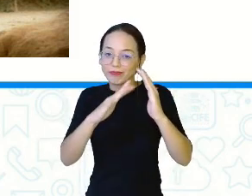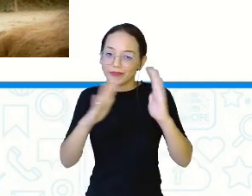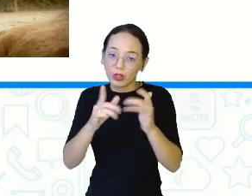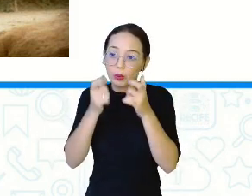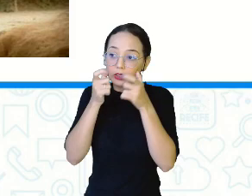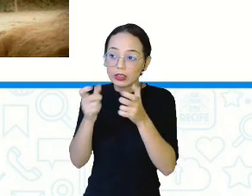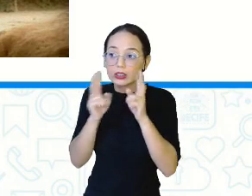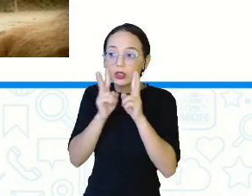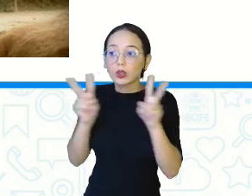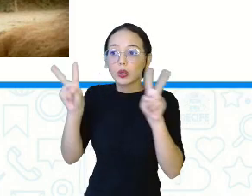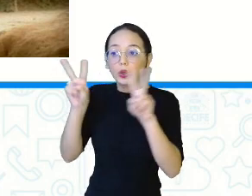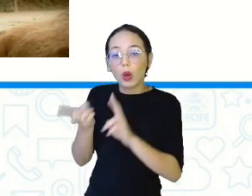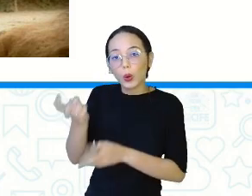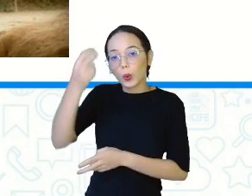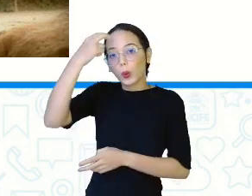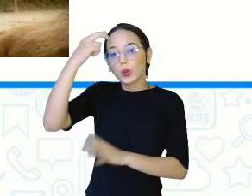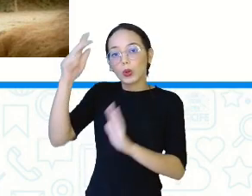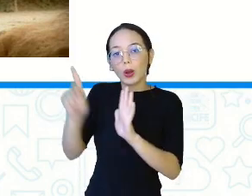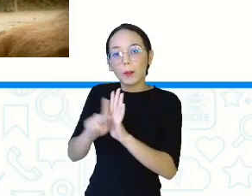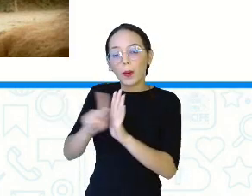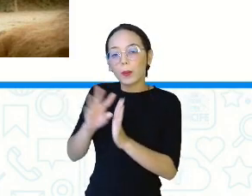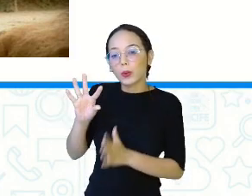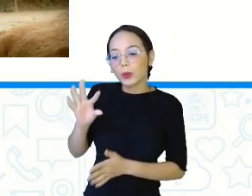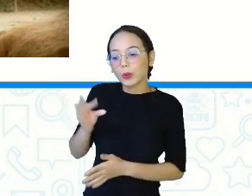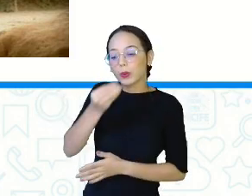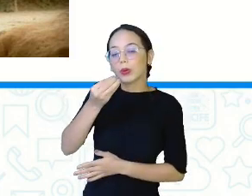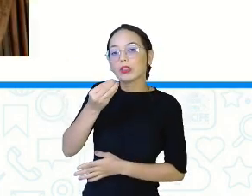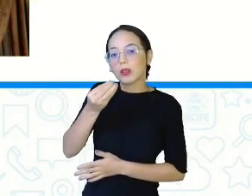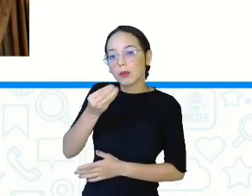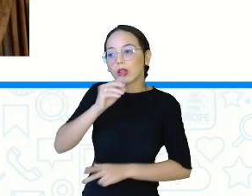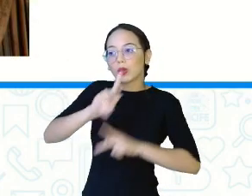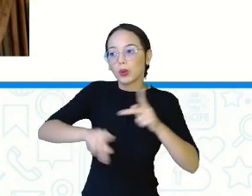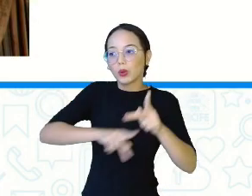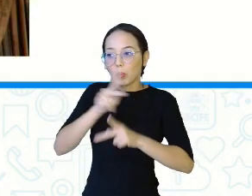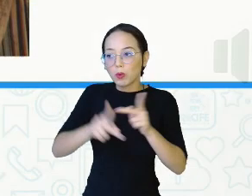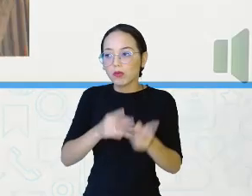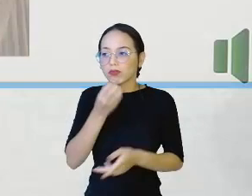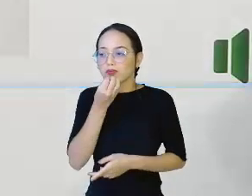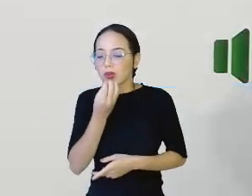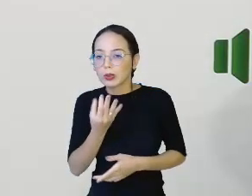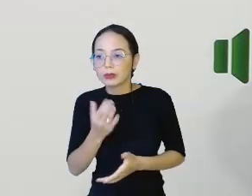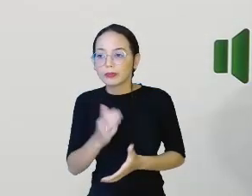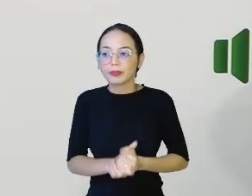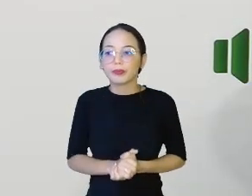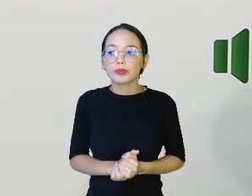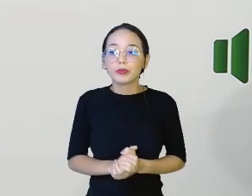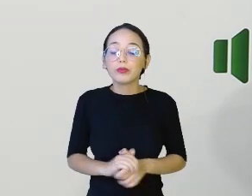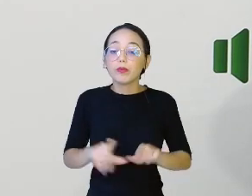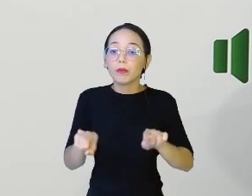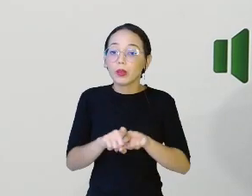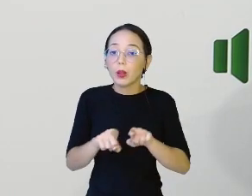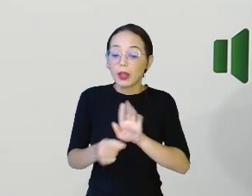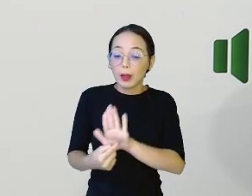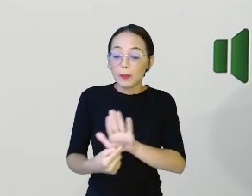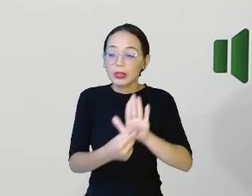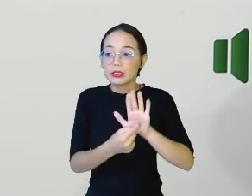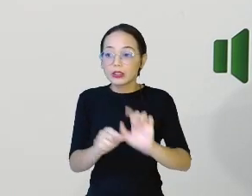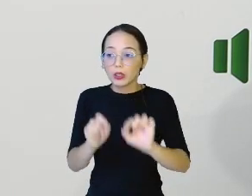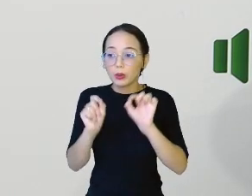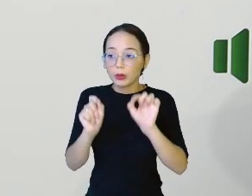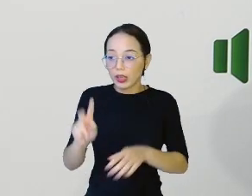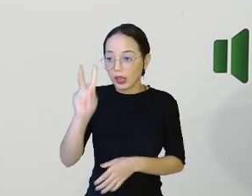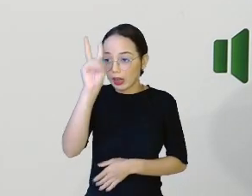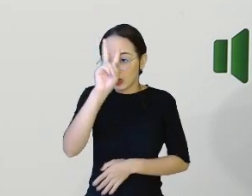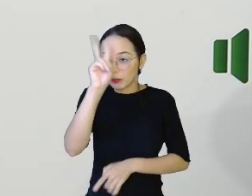né? Veja a cultura popular como o conhecimento do povo, como é rico. Também vamos apresentar um pouco,